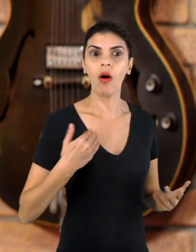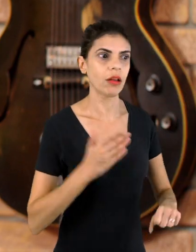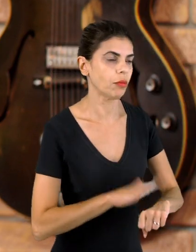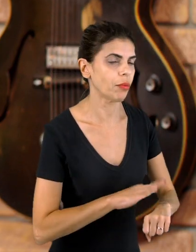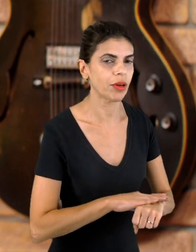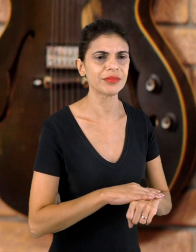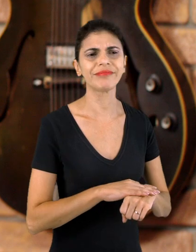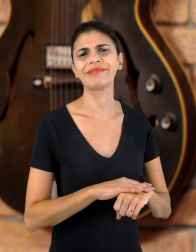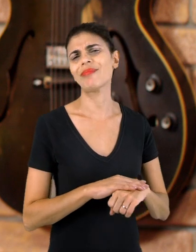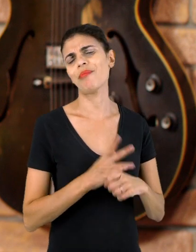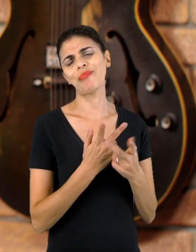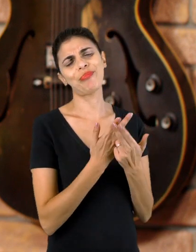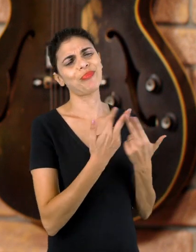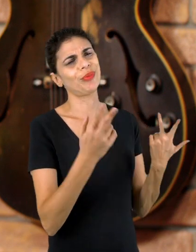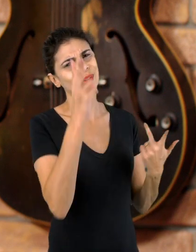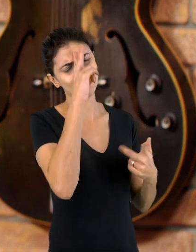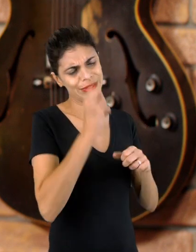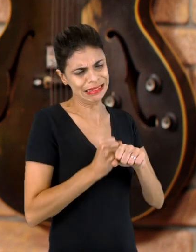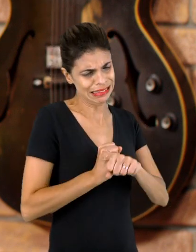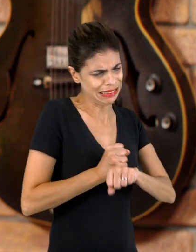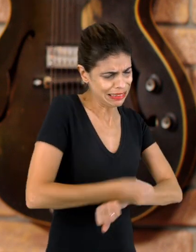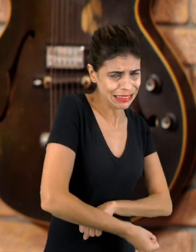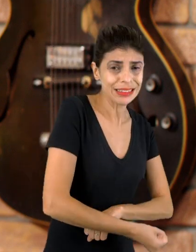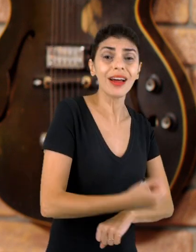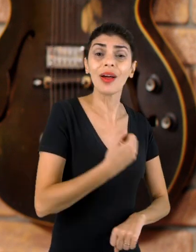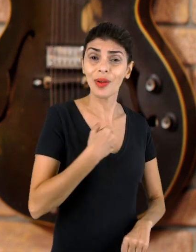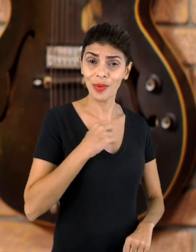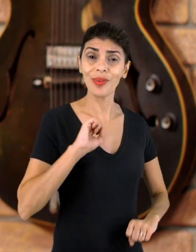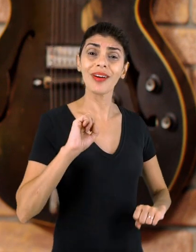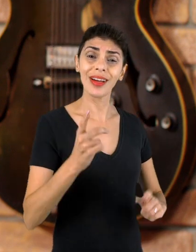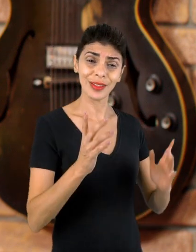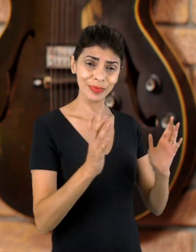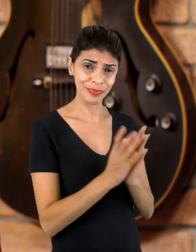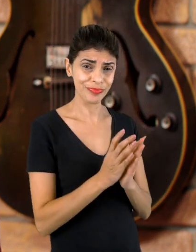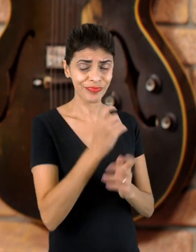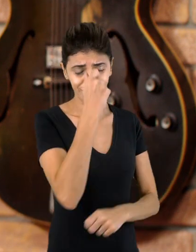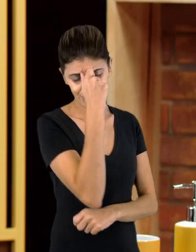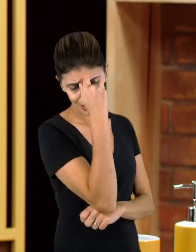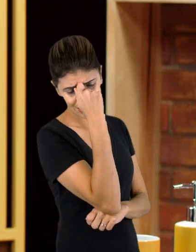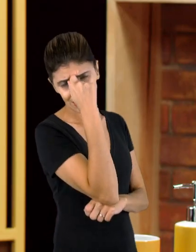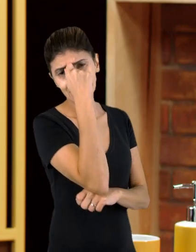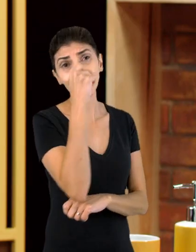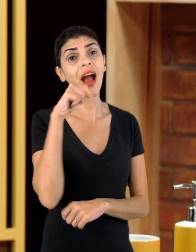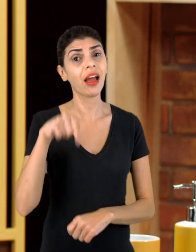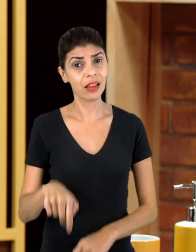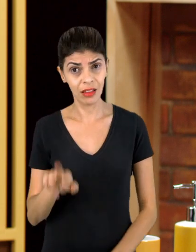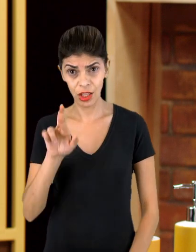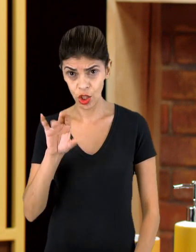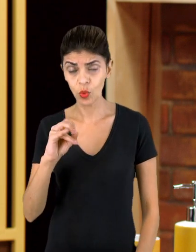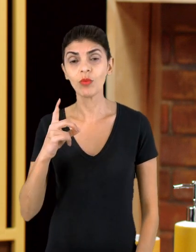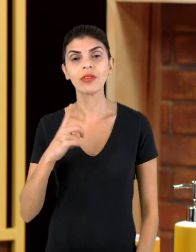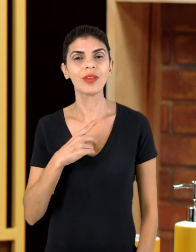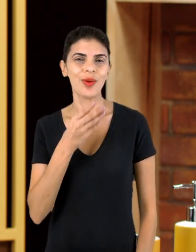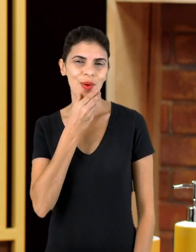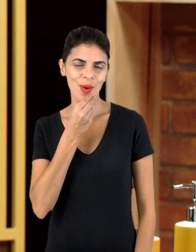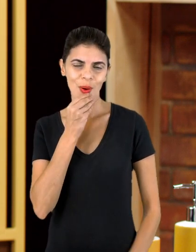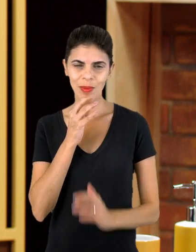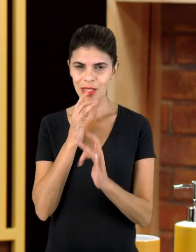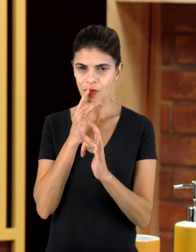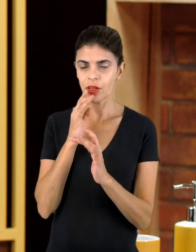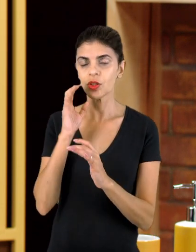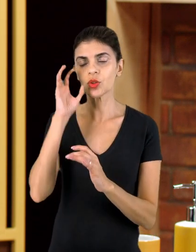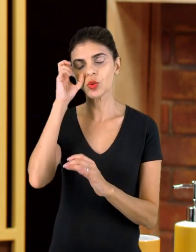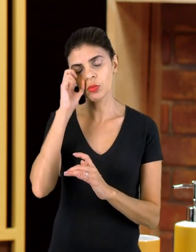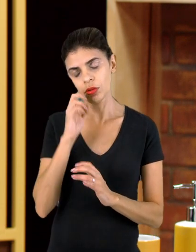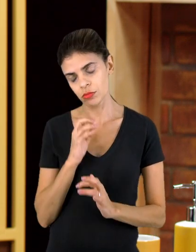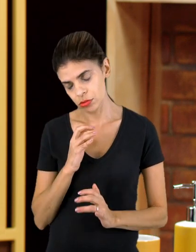essas coisas. É muita relação. Eu fui back and vocal de sertanejo, aqui no Rio tem um caso de um saxofonista que dormiu